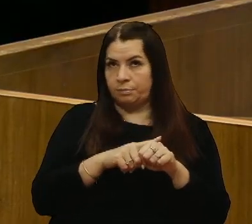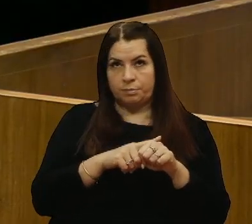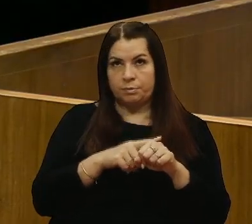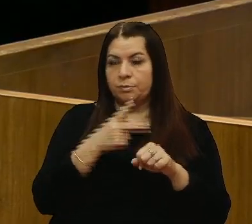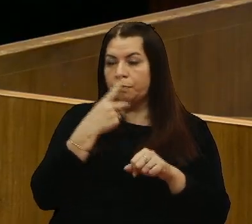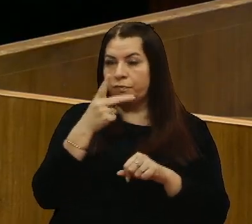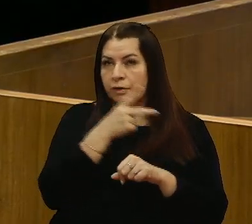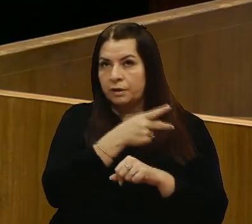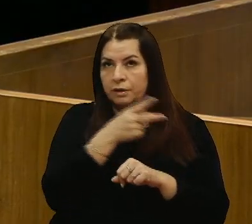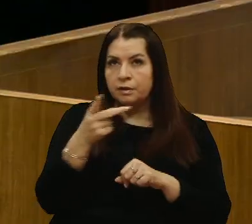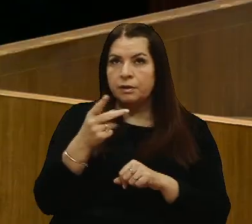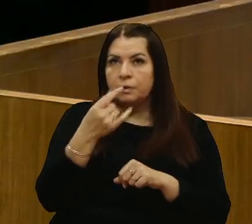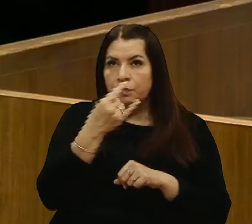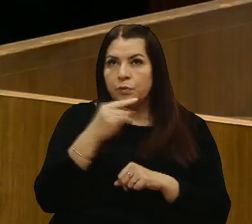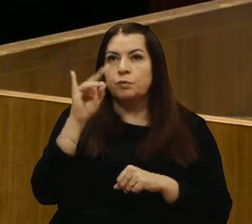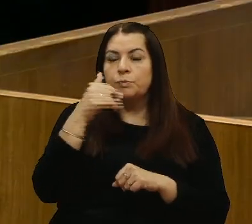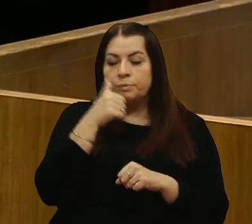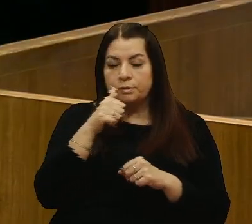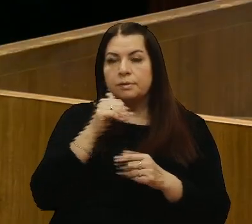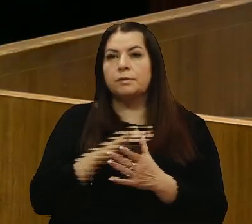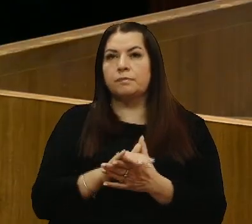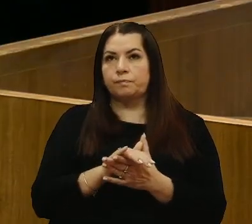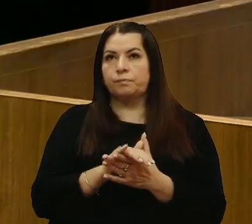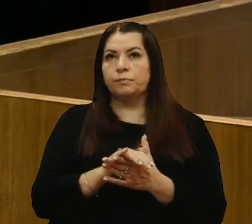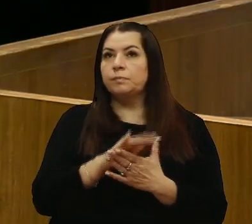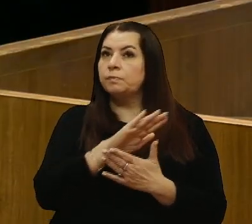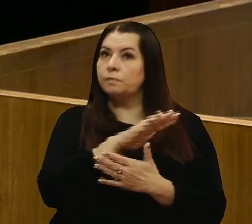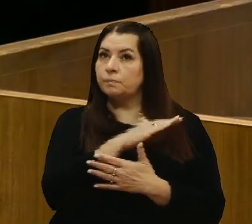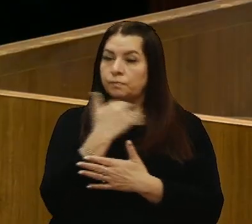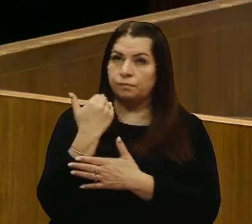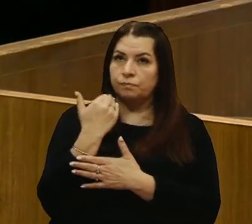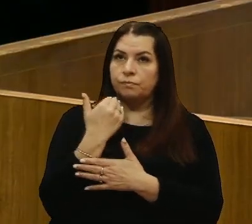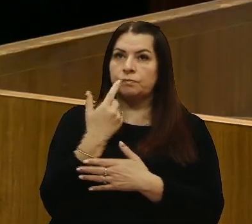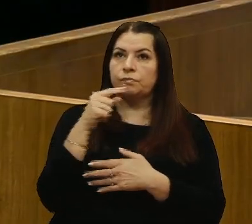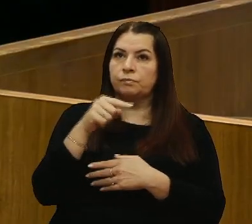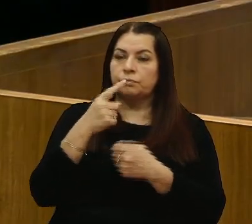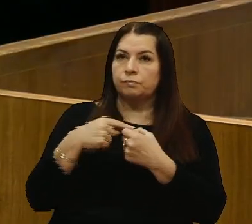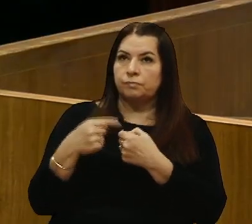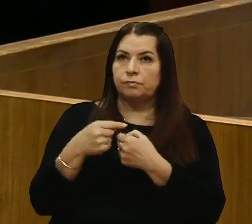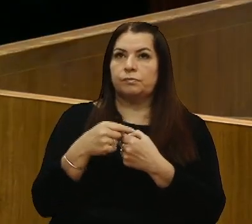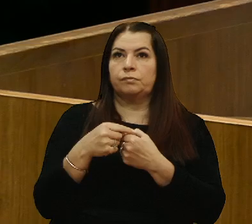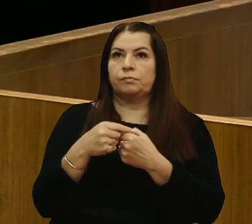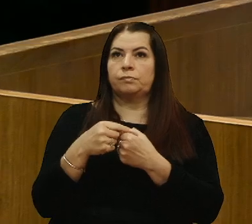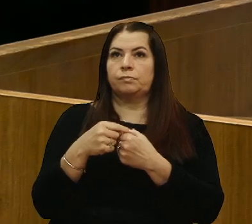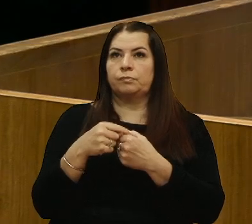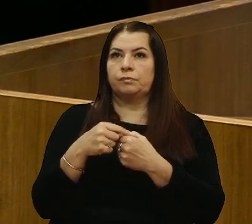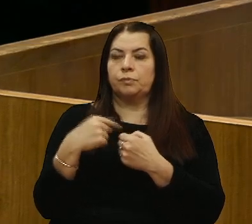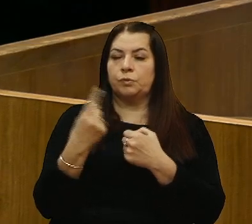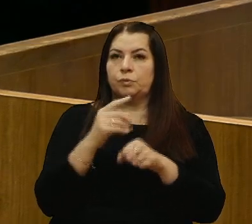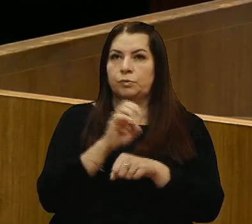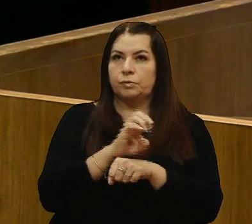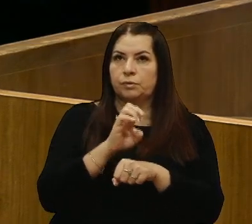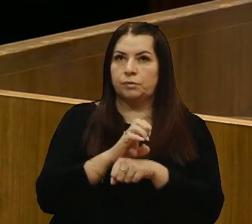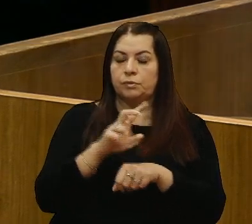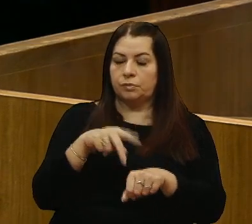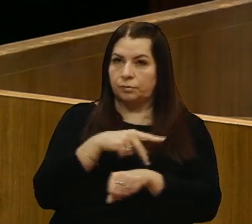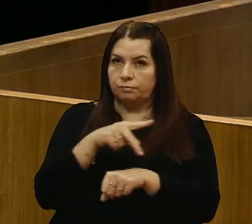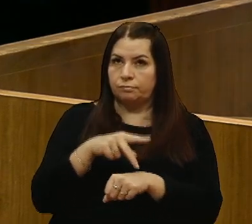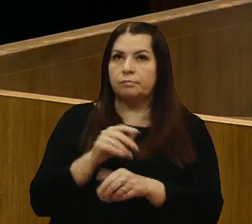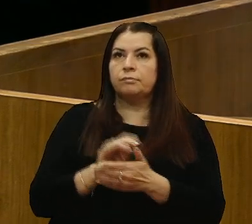citar as últimas mulheres mortas na nossa cidade no nosso estado e no nosso